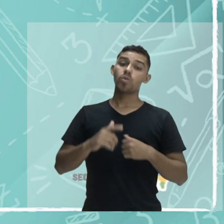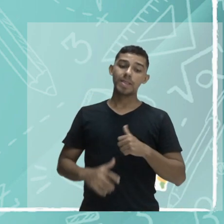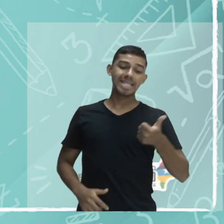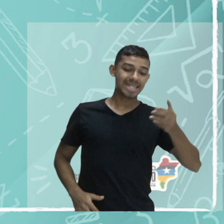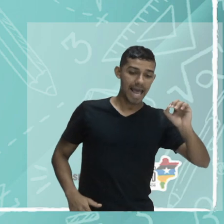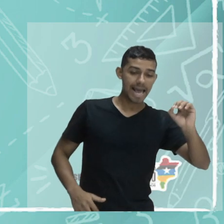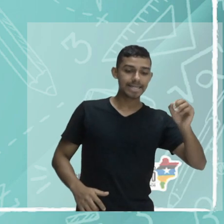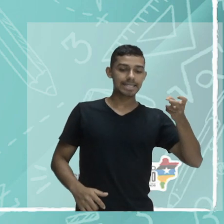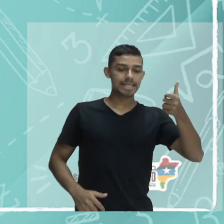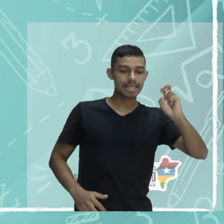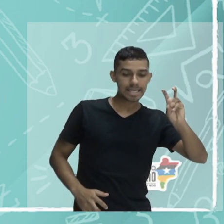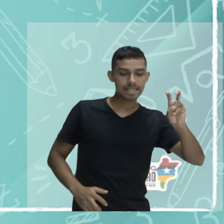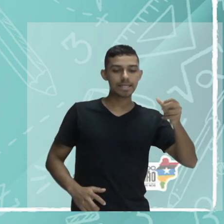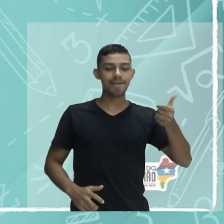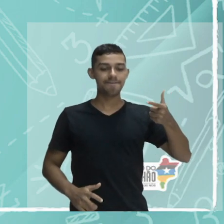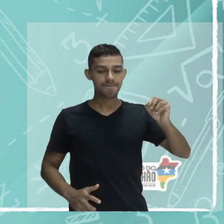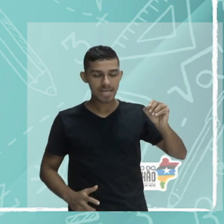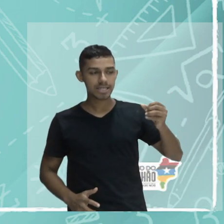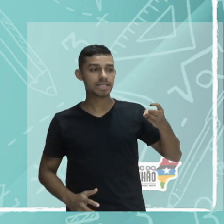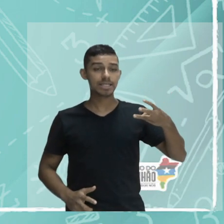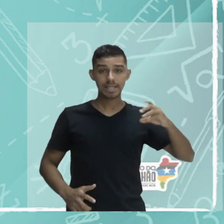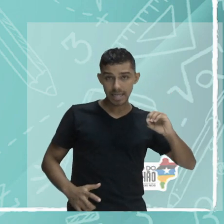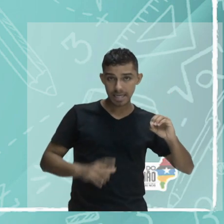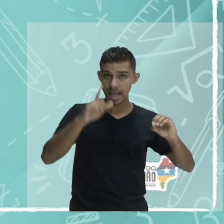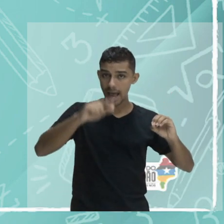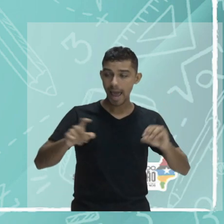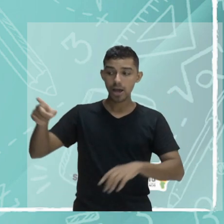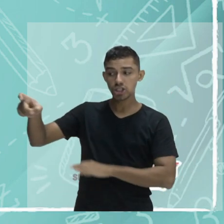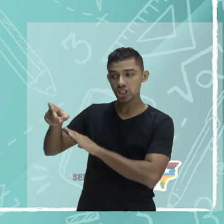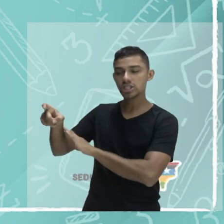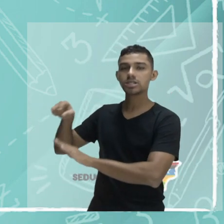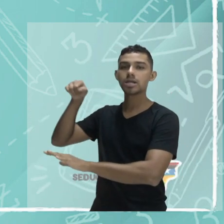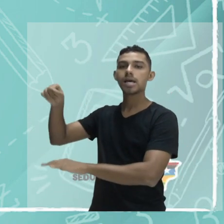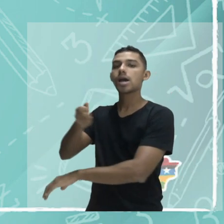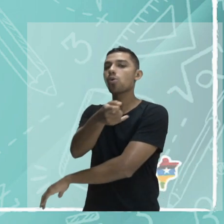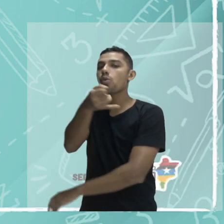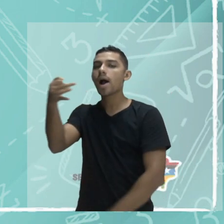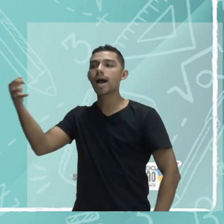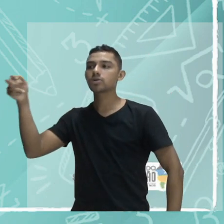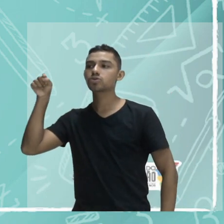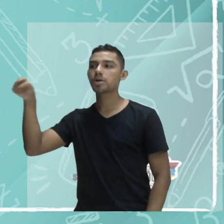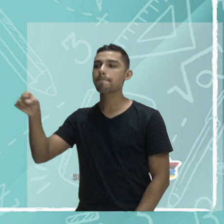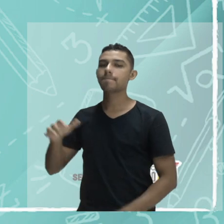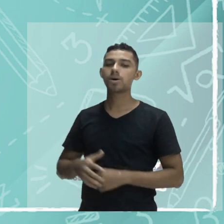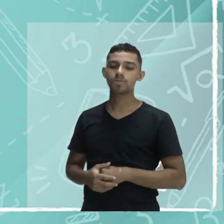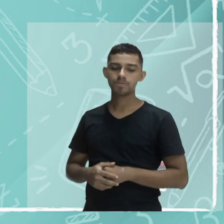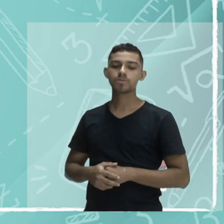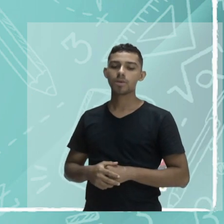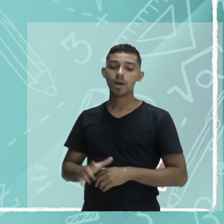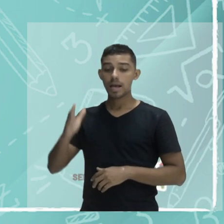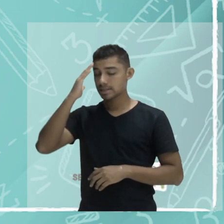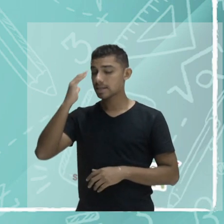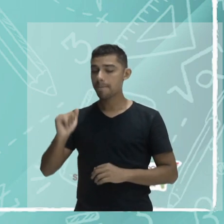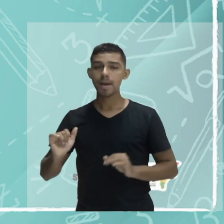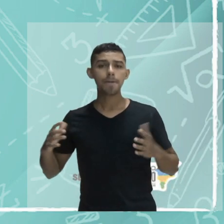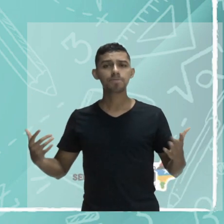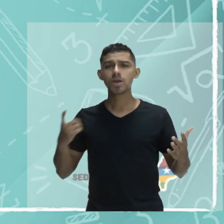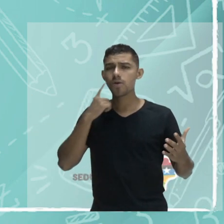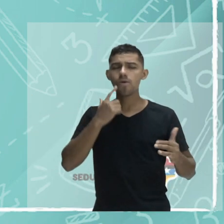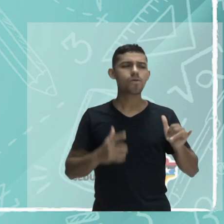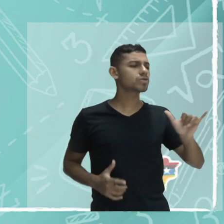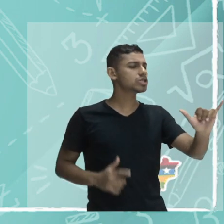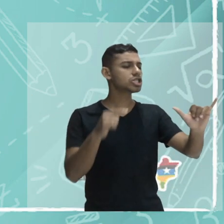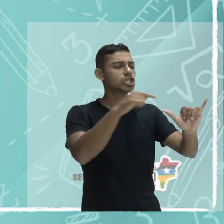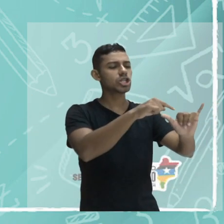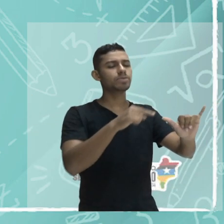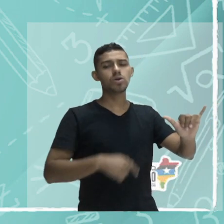X é 10, X é 15 e X é 20. Para eu saber qual é o valor de Y quando